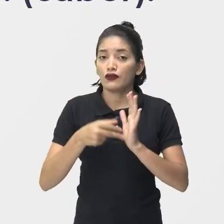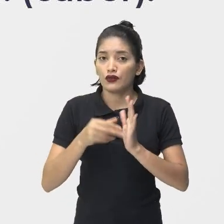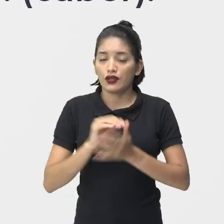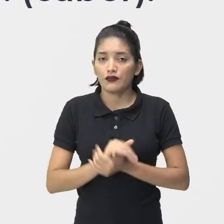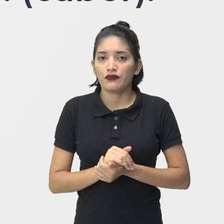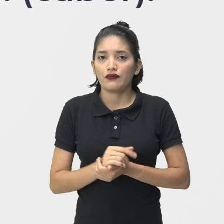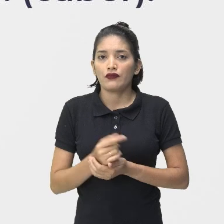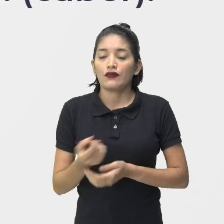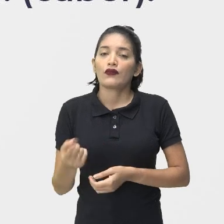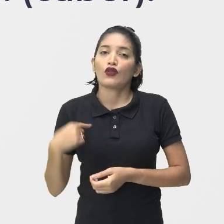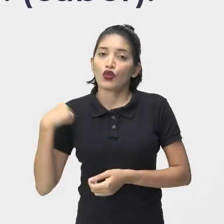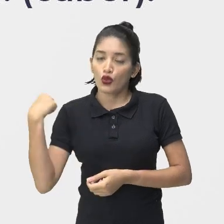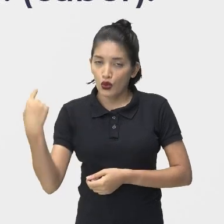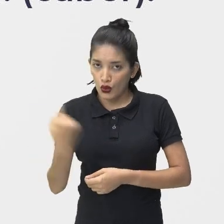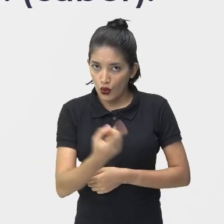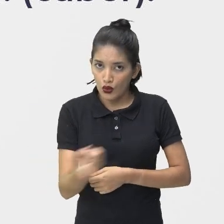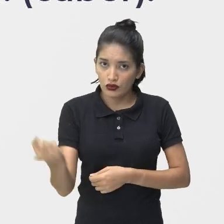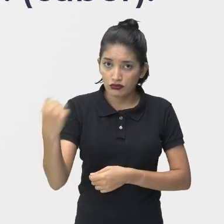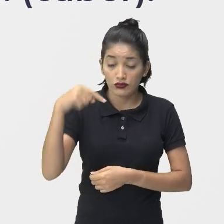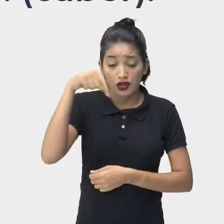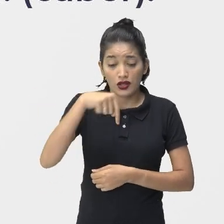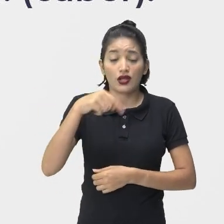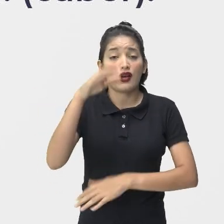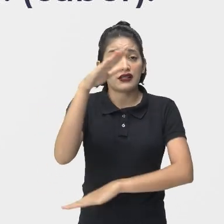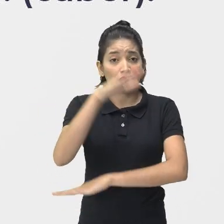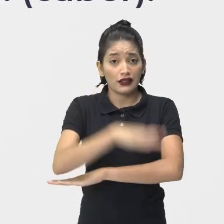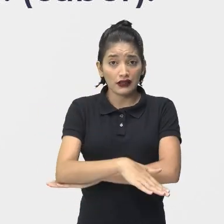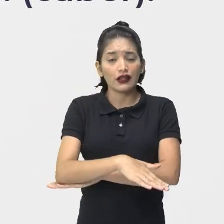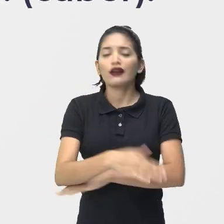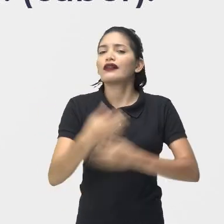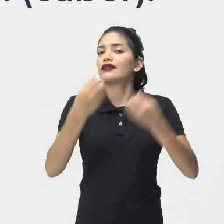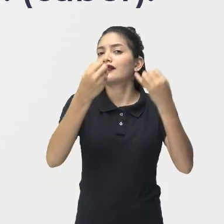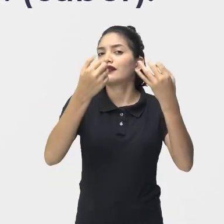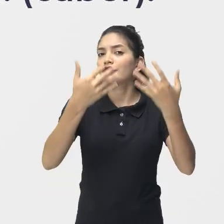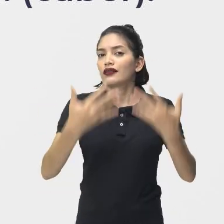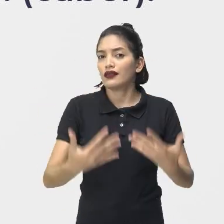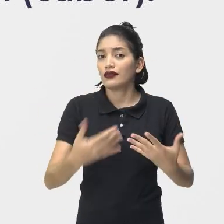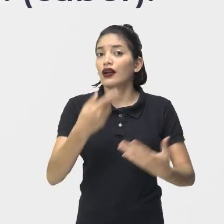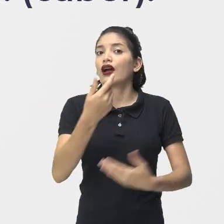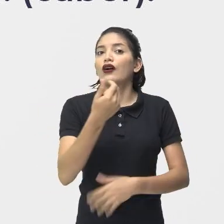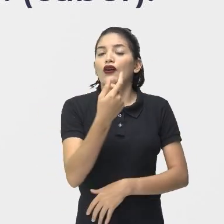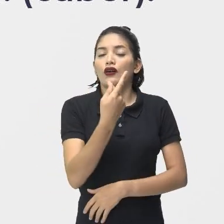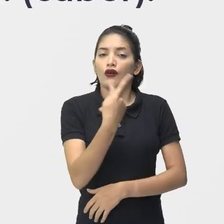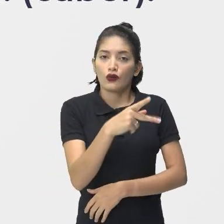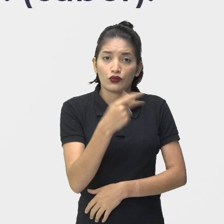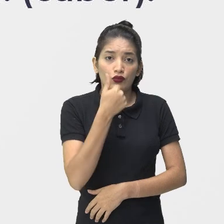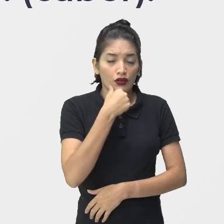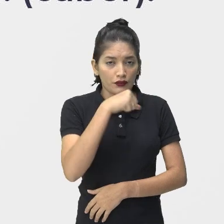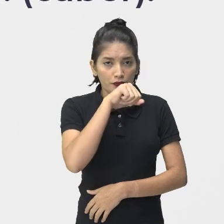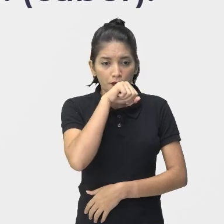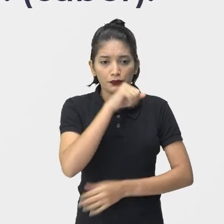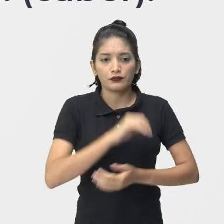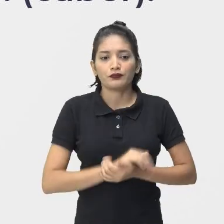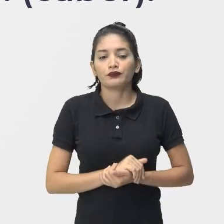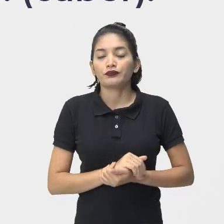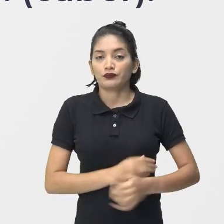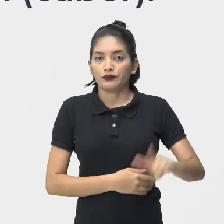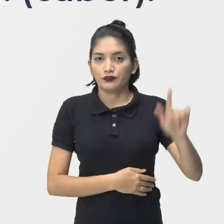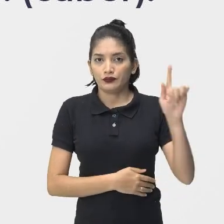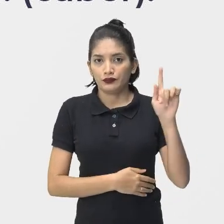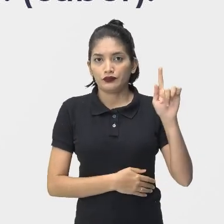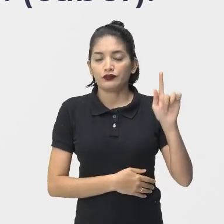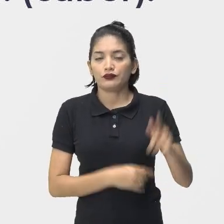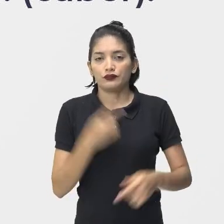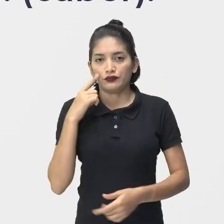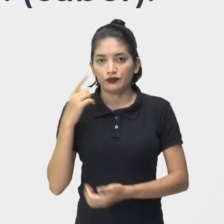quê? Viremos esta tarde para falar com a tua mãe. Letra G, não sei